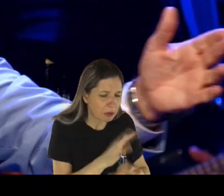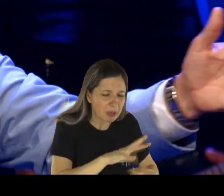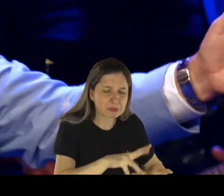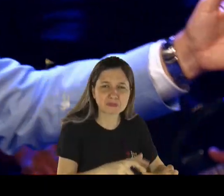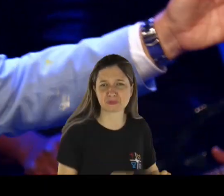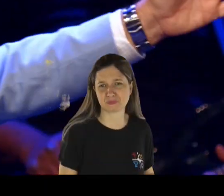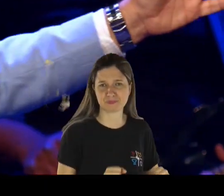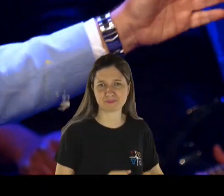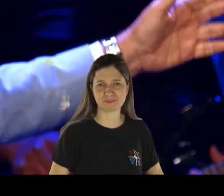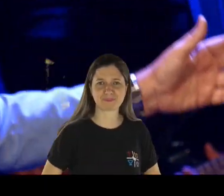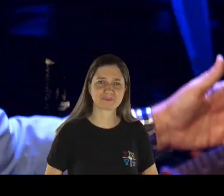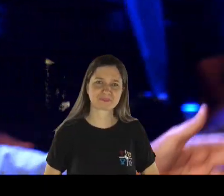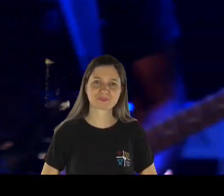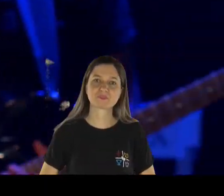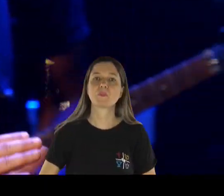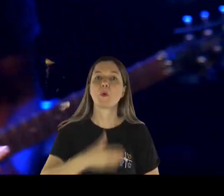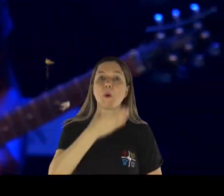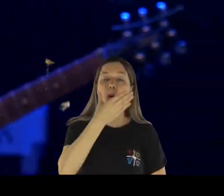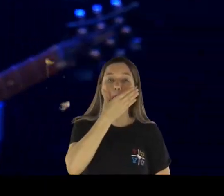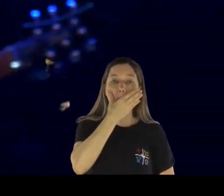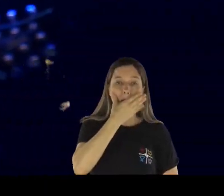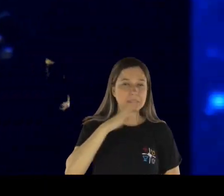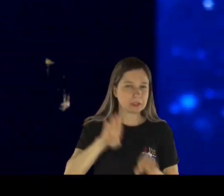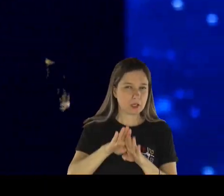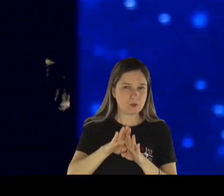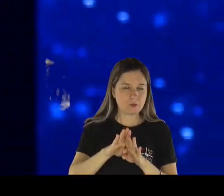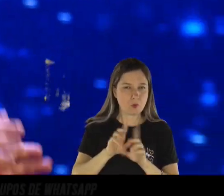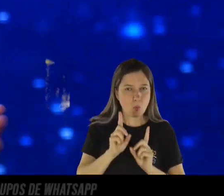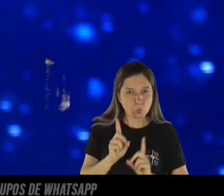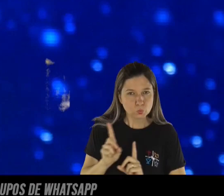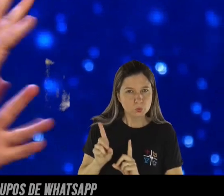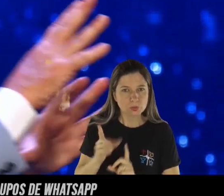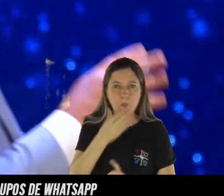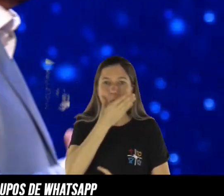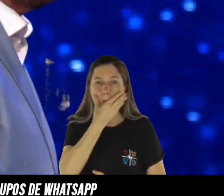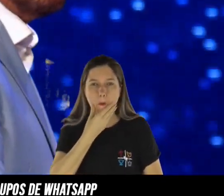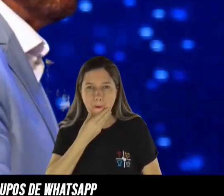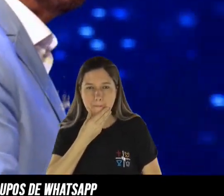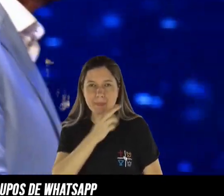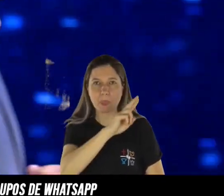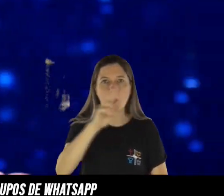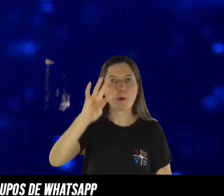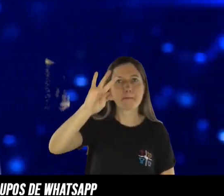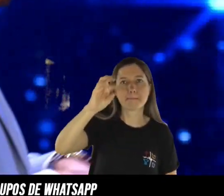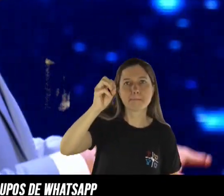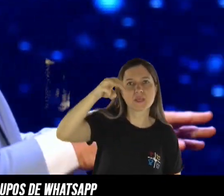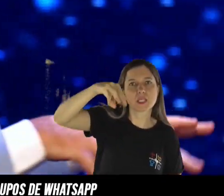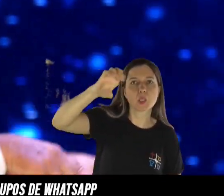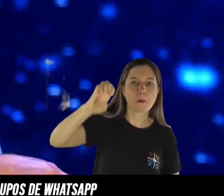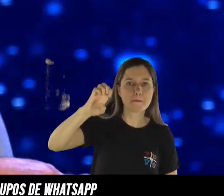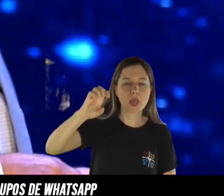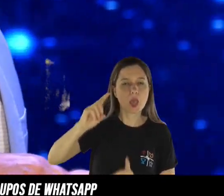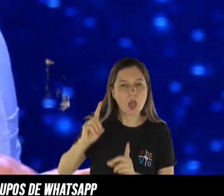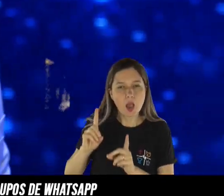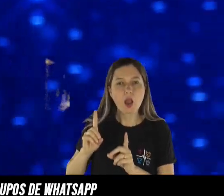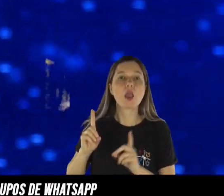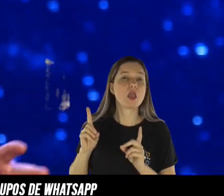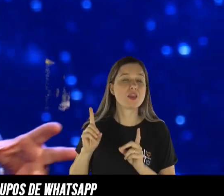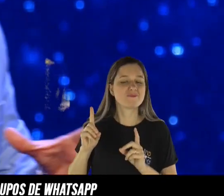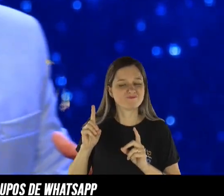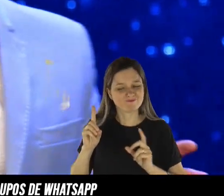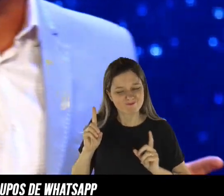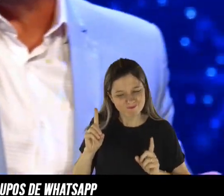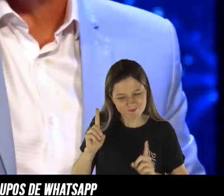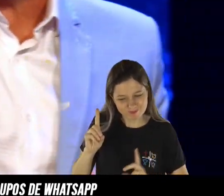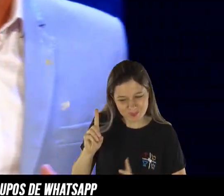Tomé andou 3 anos com Jesus. Quando ele viu que Jesus morreu, ele fugiu. Os discípulos se reuniram a primeira vez,